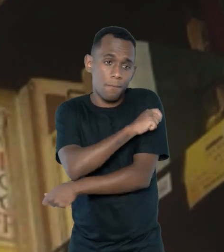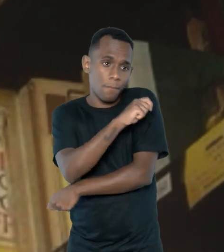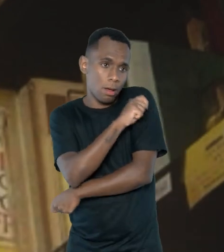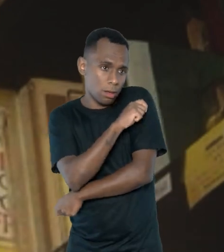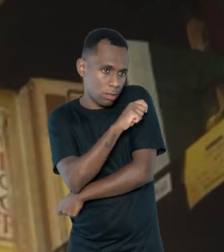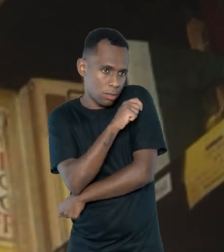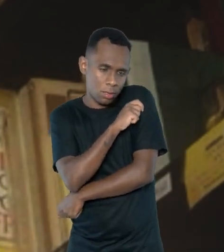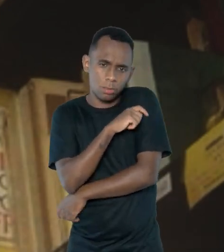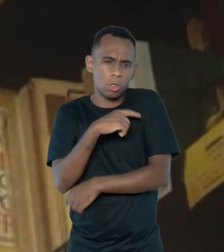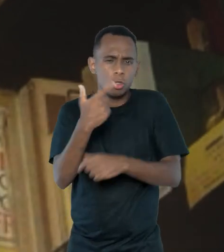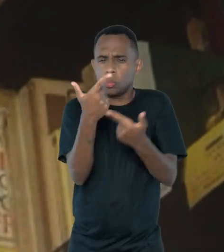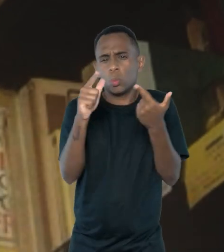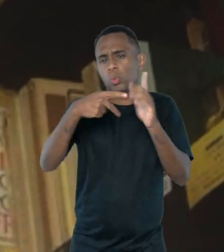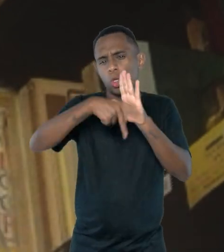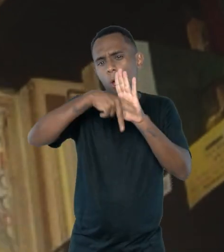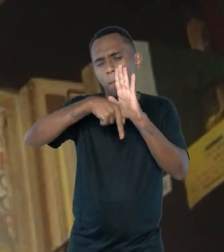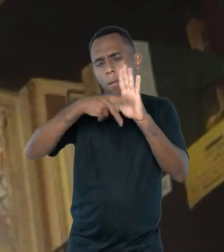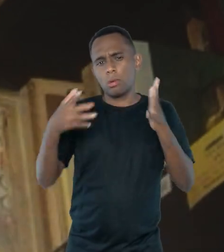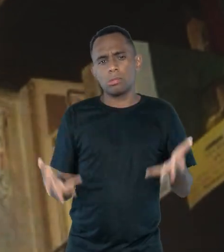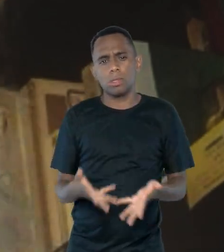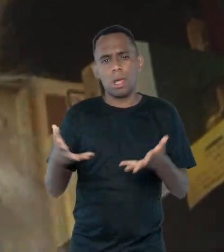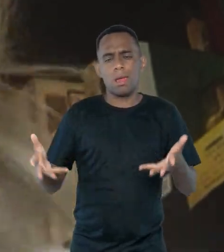Não havia programas, né,